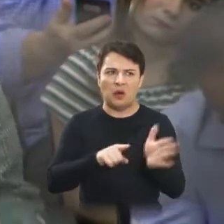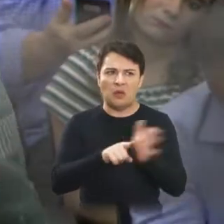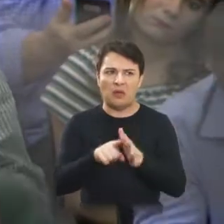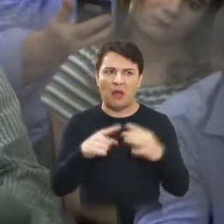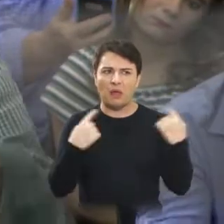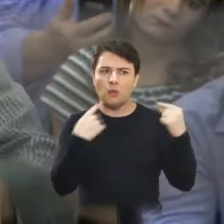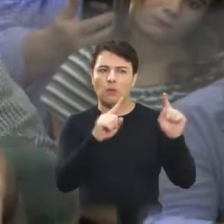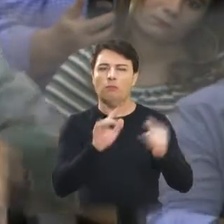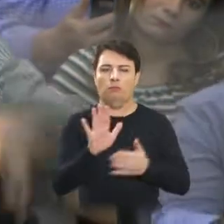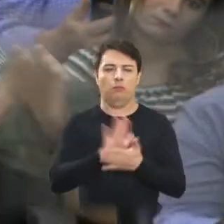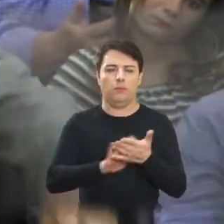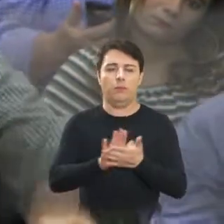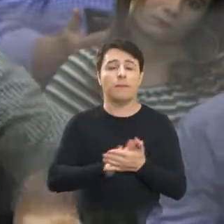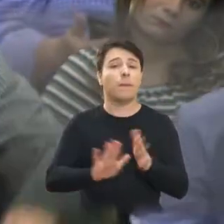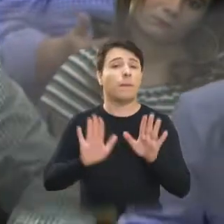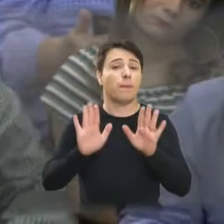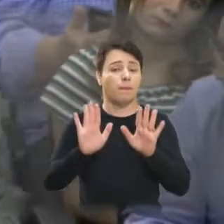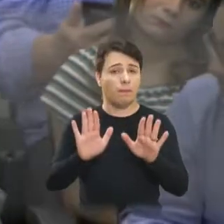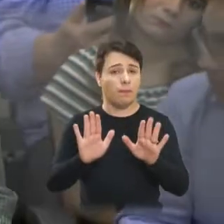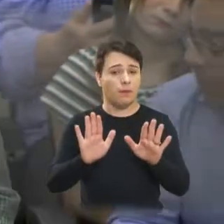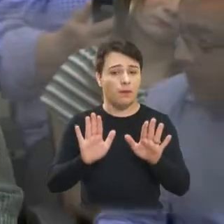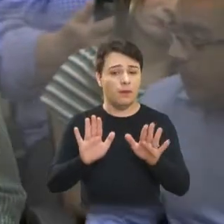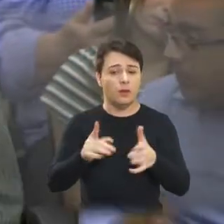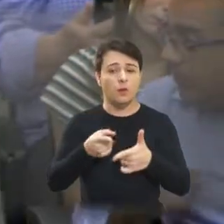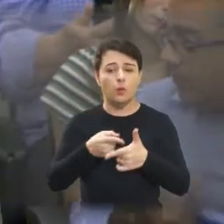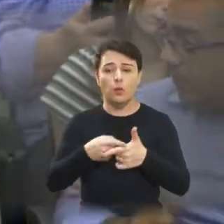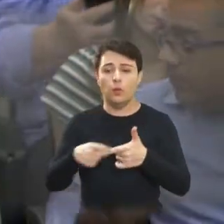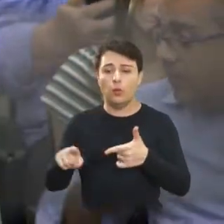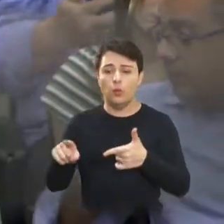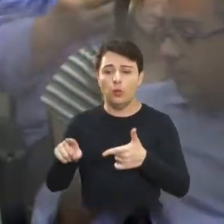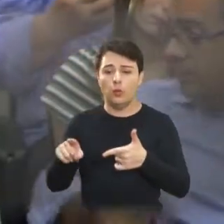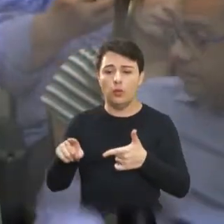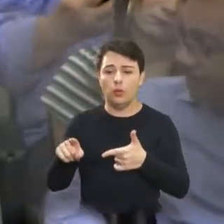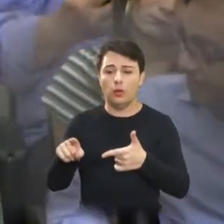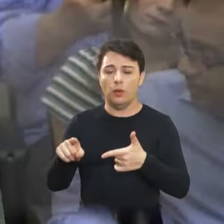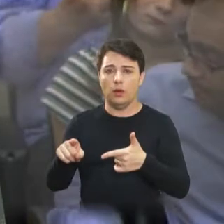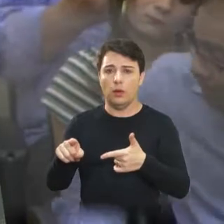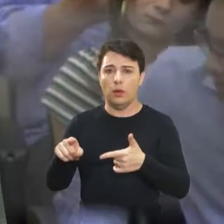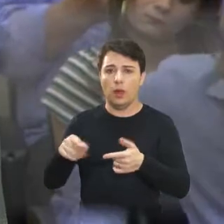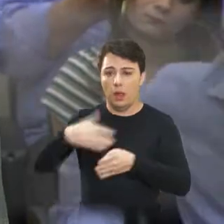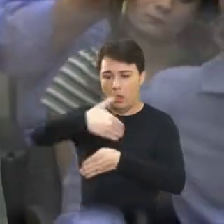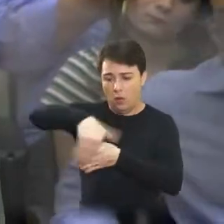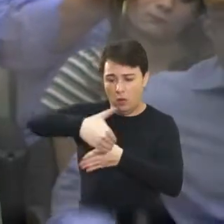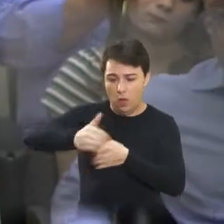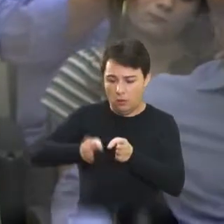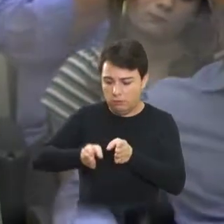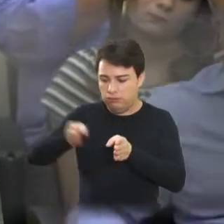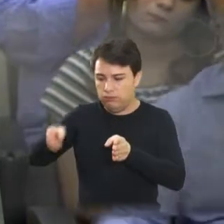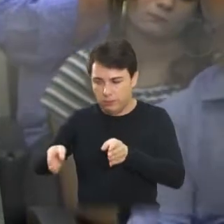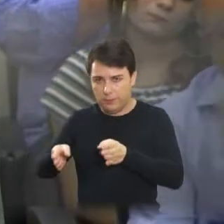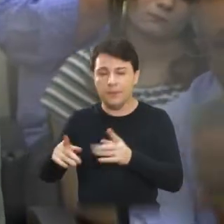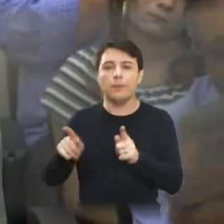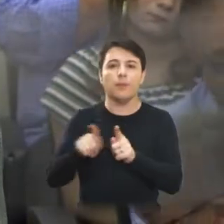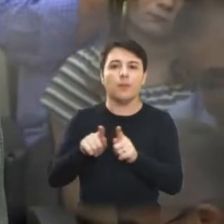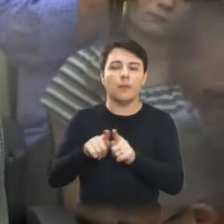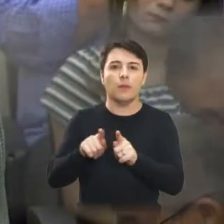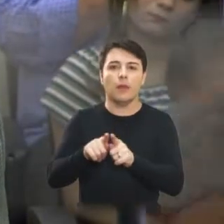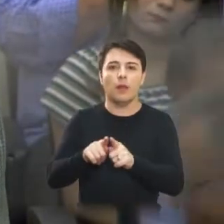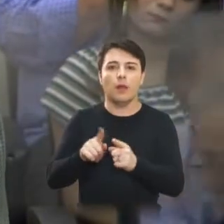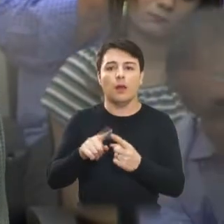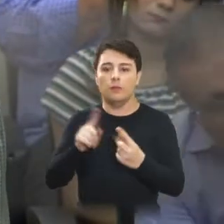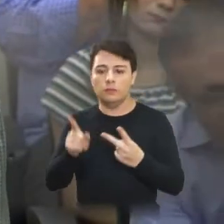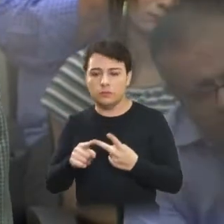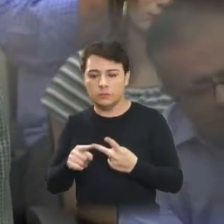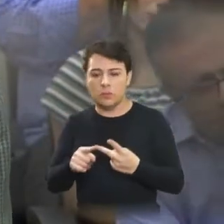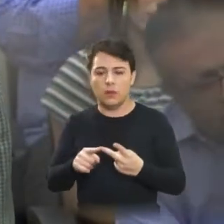Mas, especificamente, em relação a essa situação da duplicação e da operação